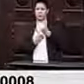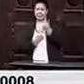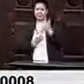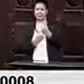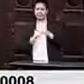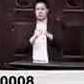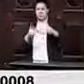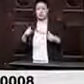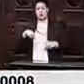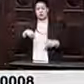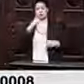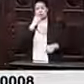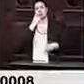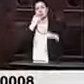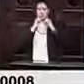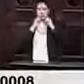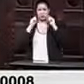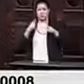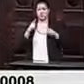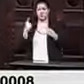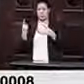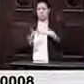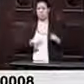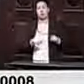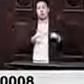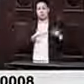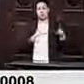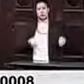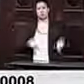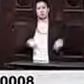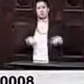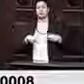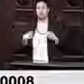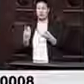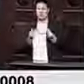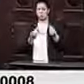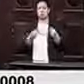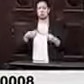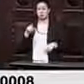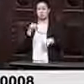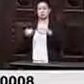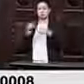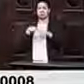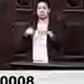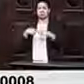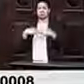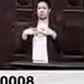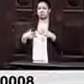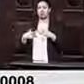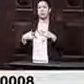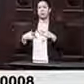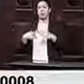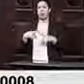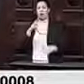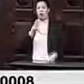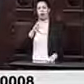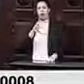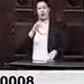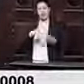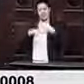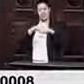servidor, como contou com a maioria para colocar à disposição as ações da SEDAI para